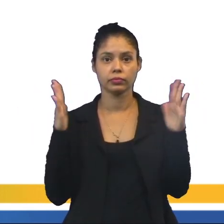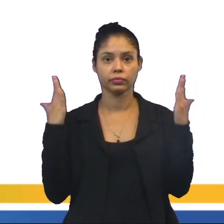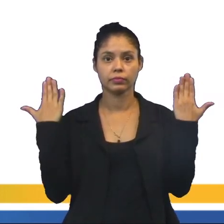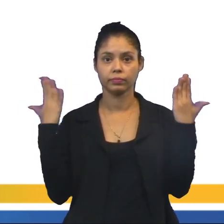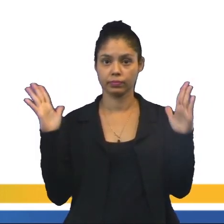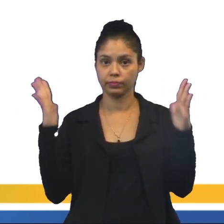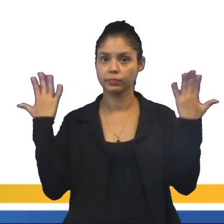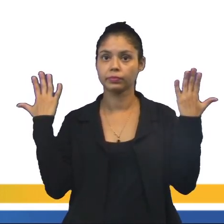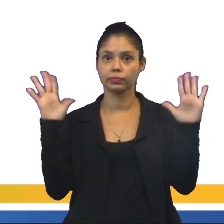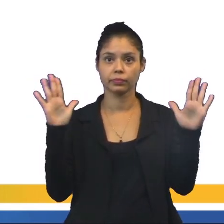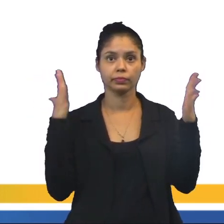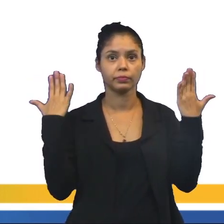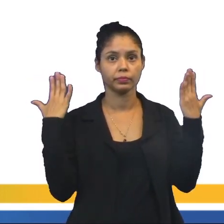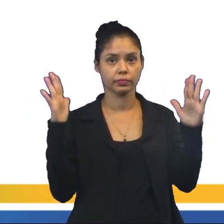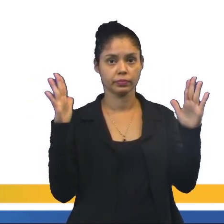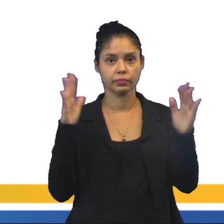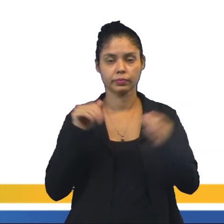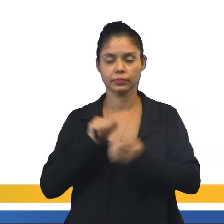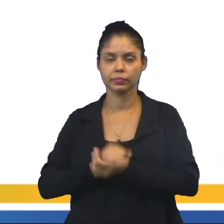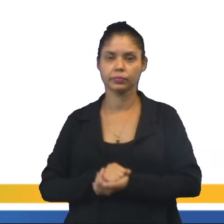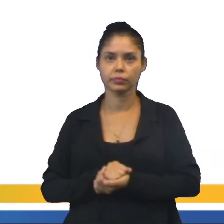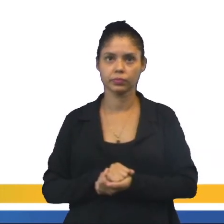E aí